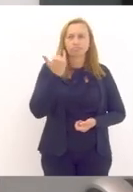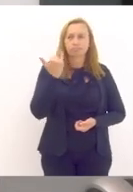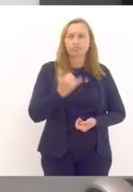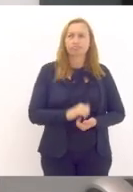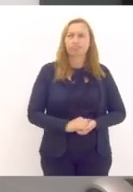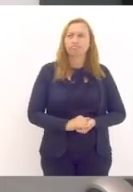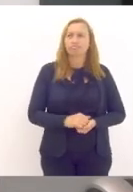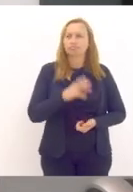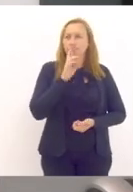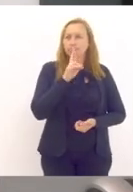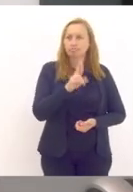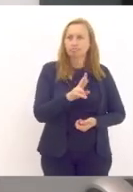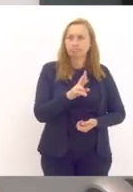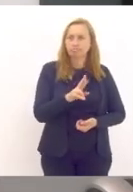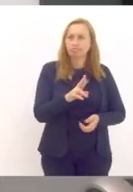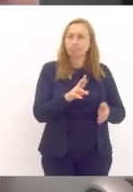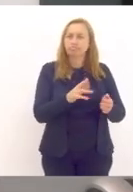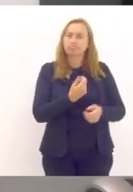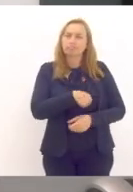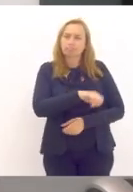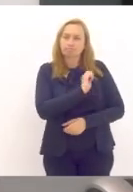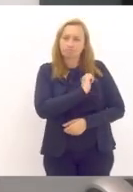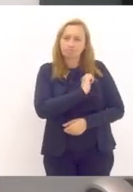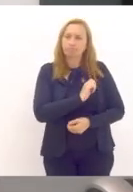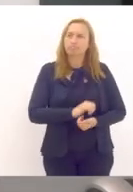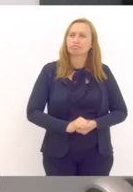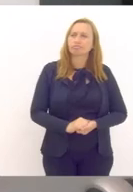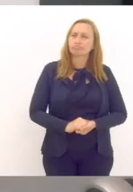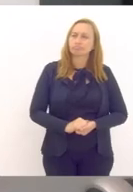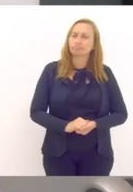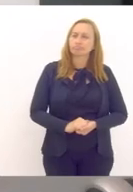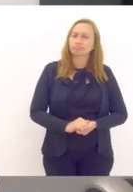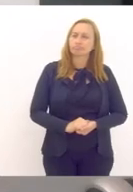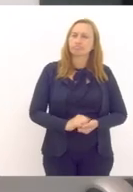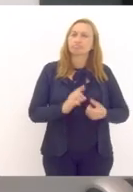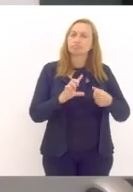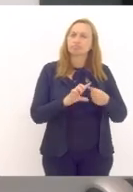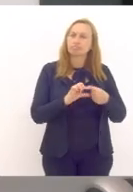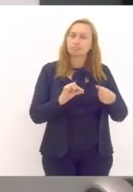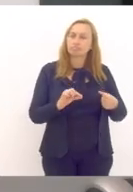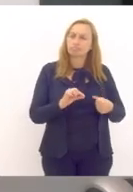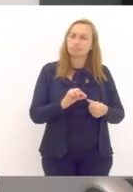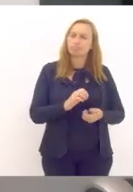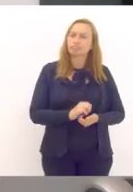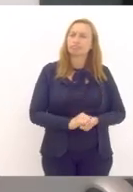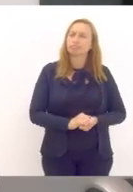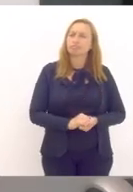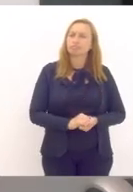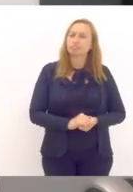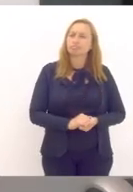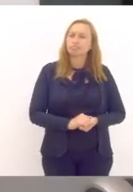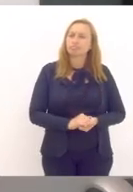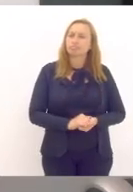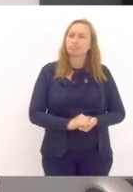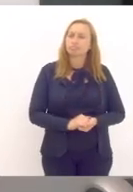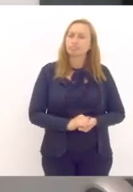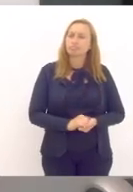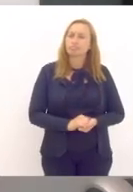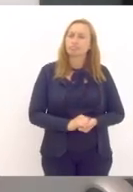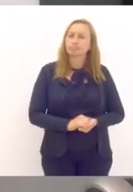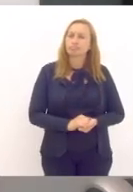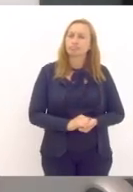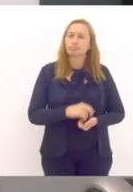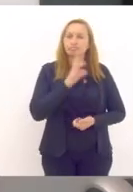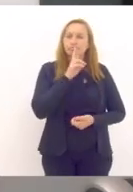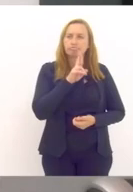do resultado fiscal. Eu tenho, recentemente, escrevi um artigo no Correio Brasiliense, que fala do